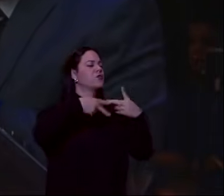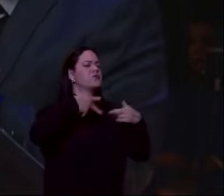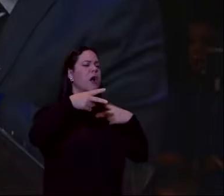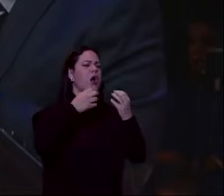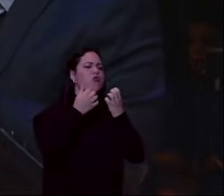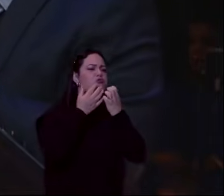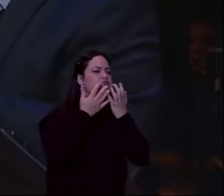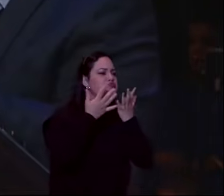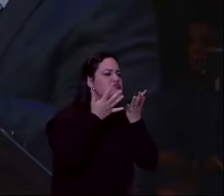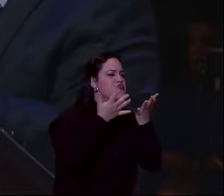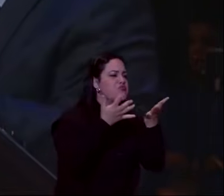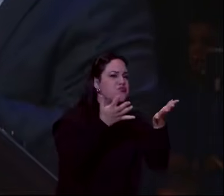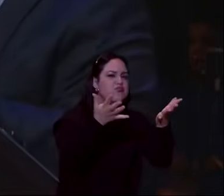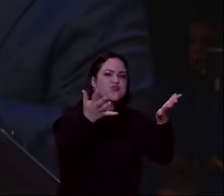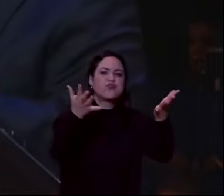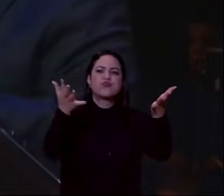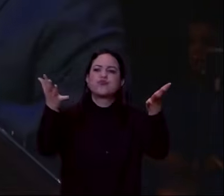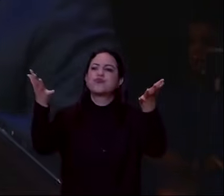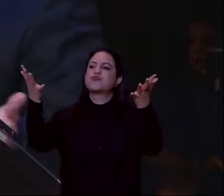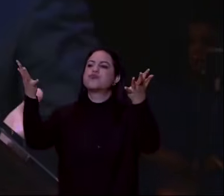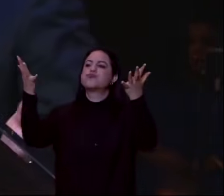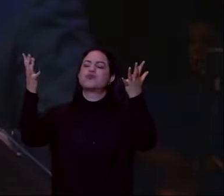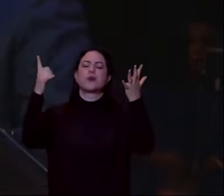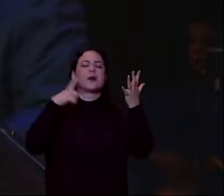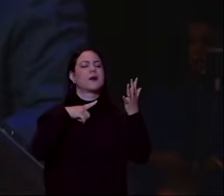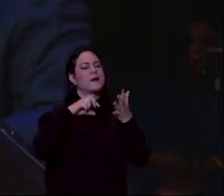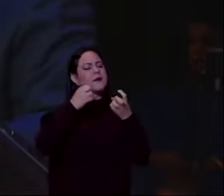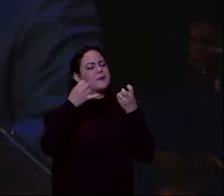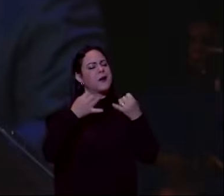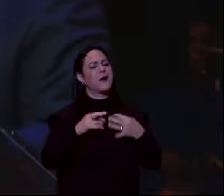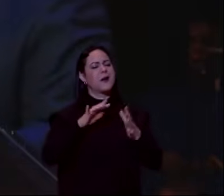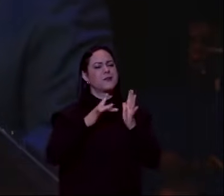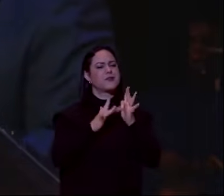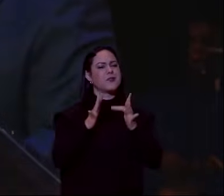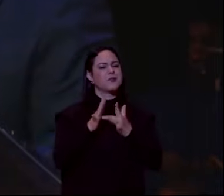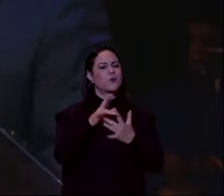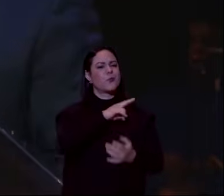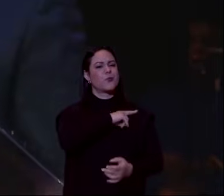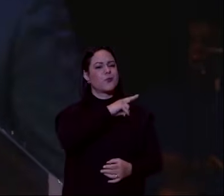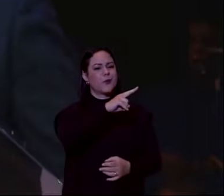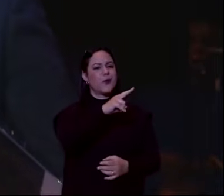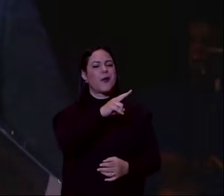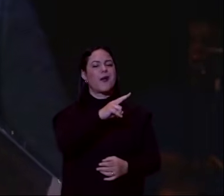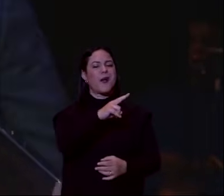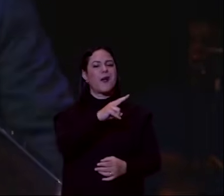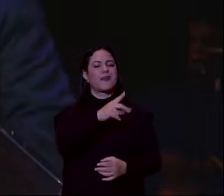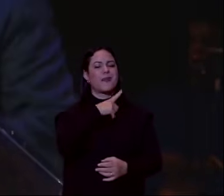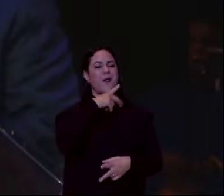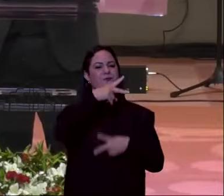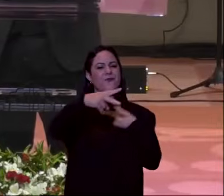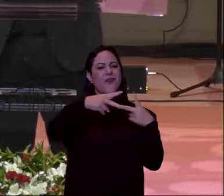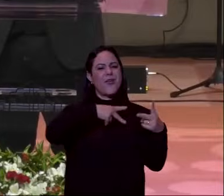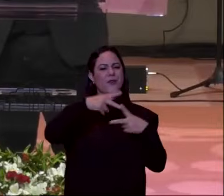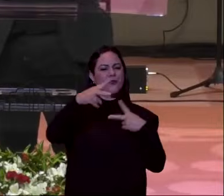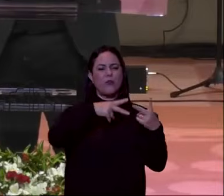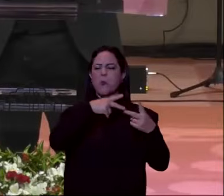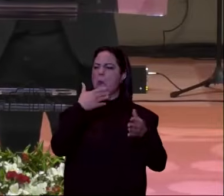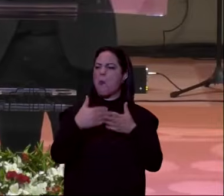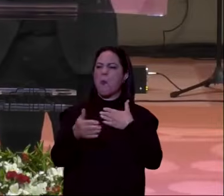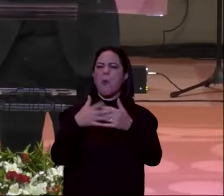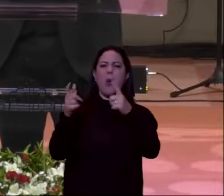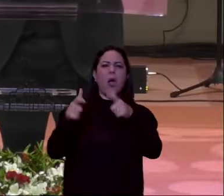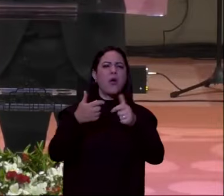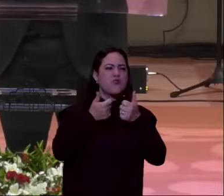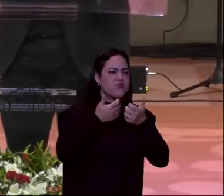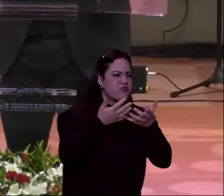do vento. E aí vem a explicação de Jesus a Nicodemos: o vento sopra onde quer e